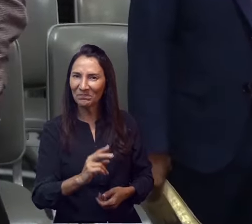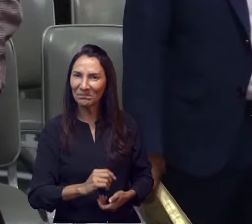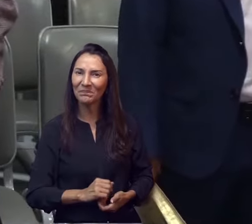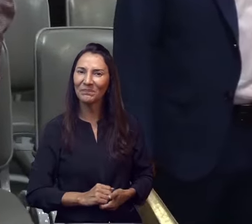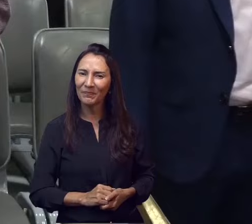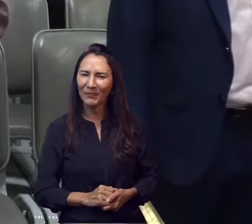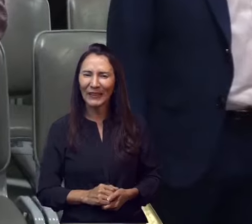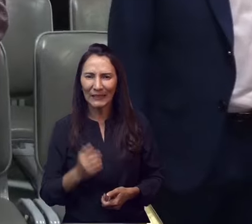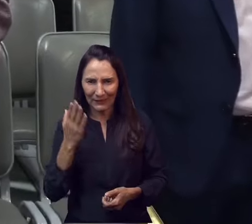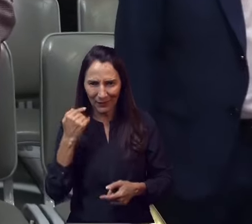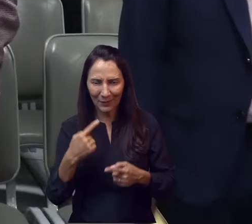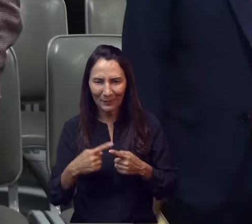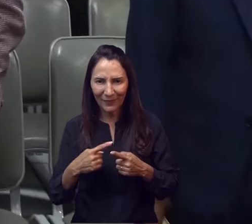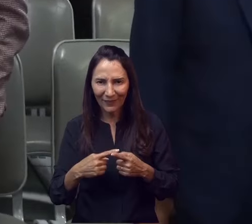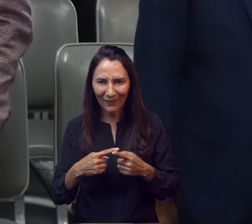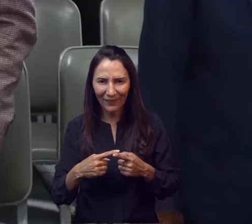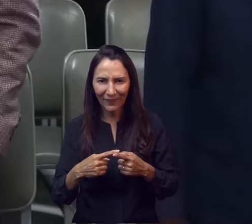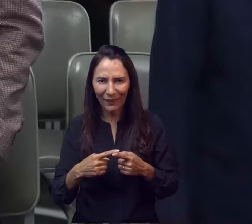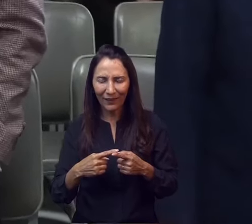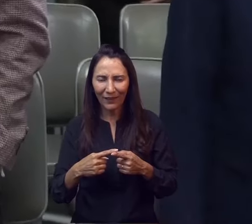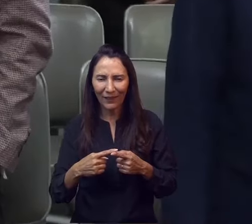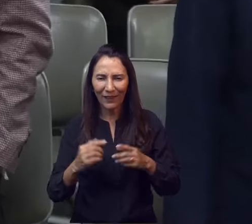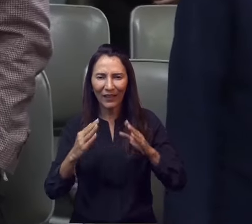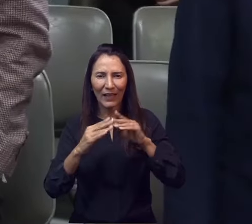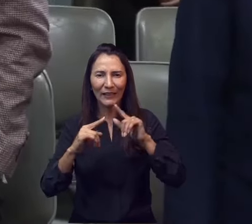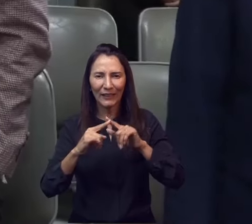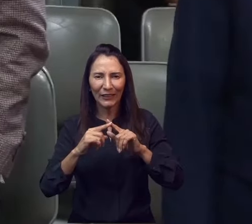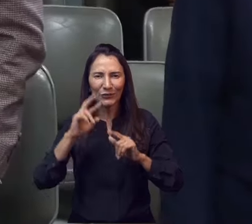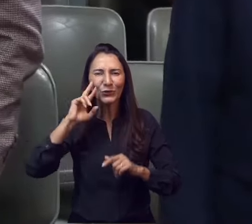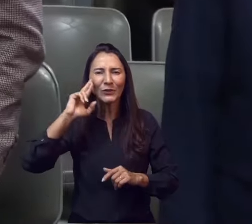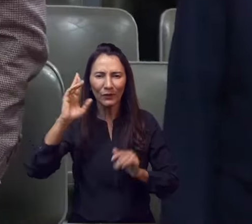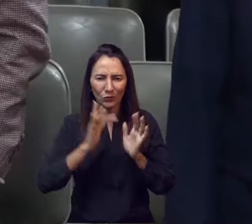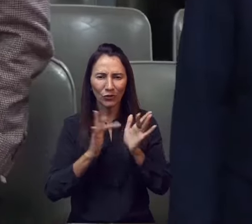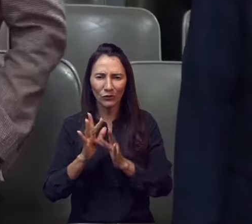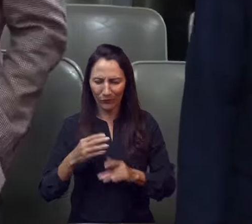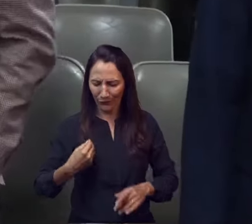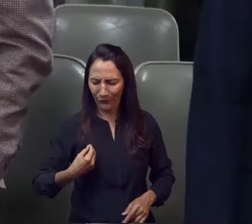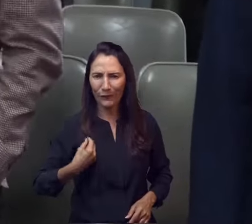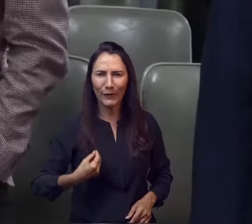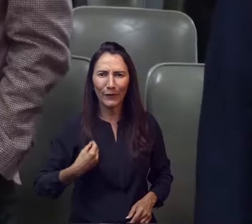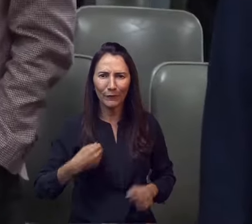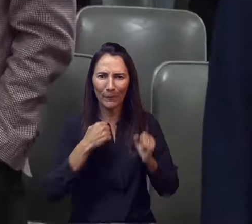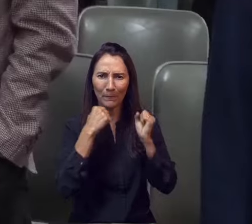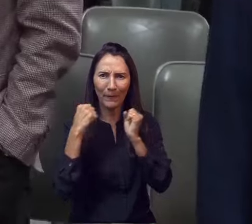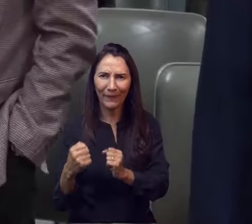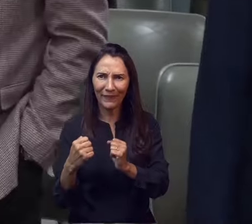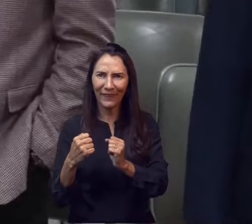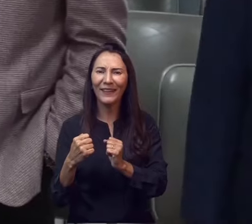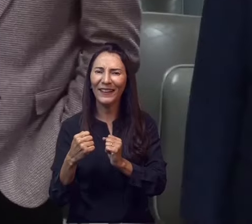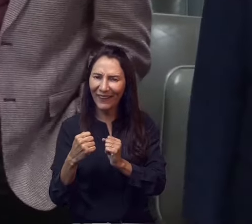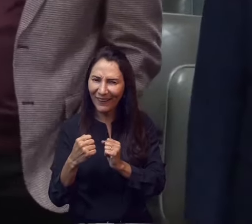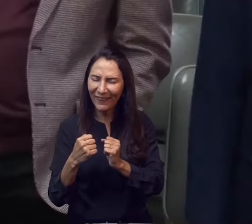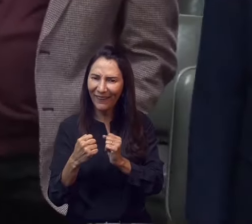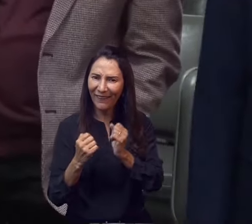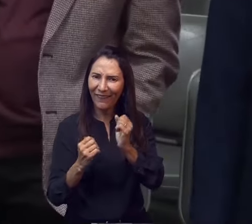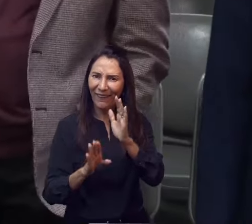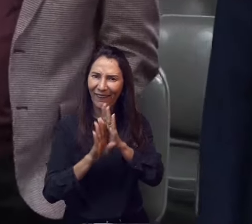sabe por quê Porque a Igreja do Senhor Jesus está viva tá poderosa tá